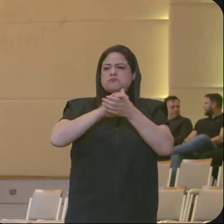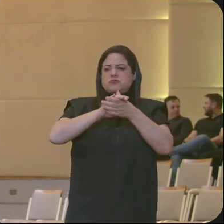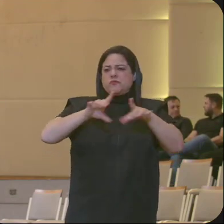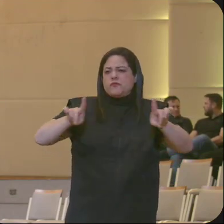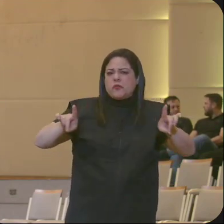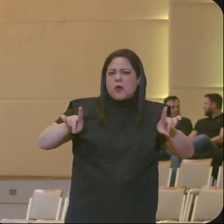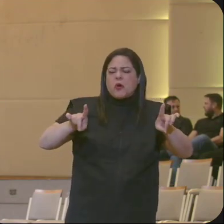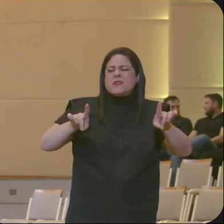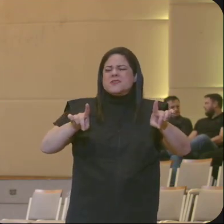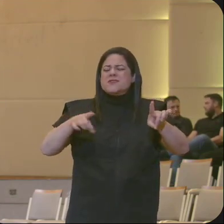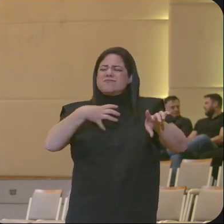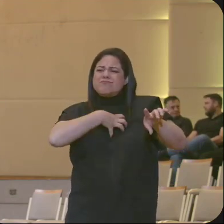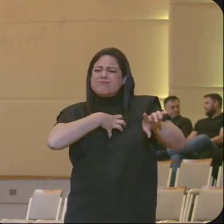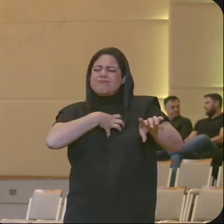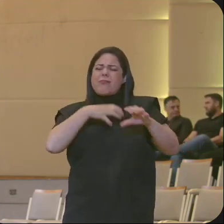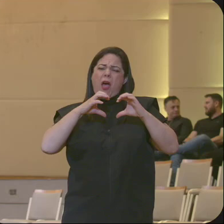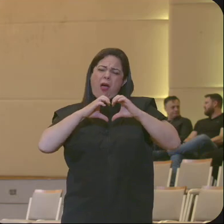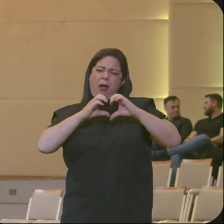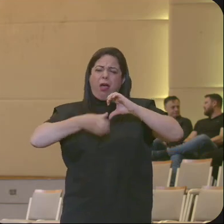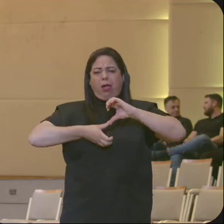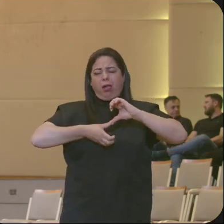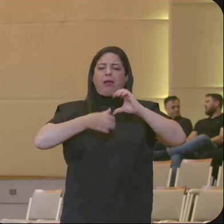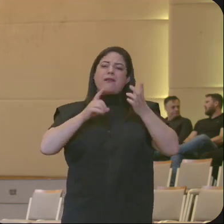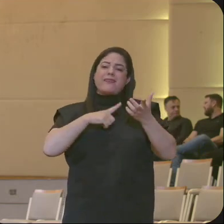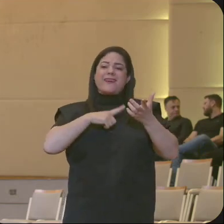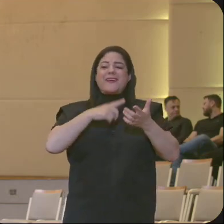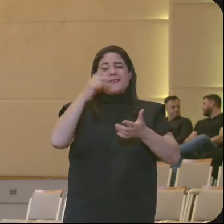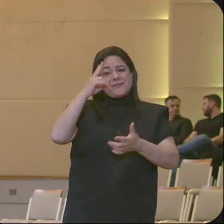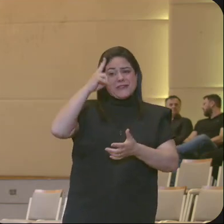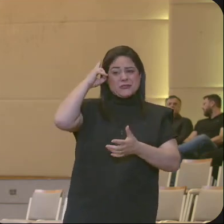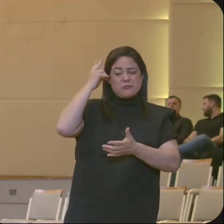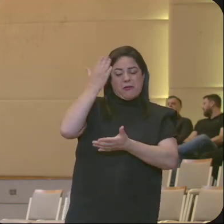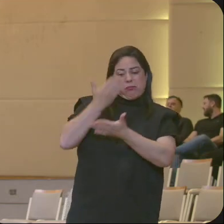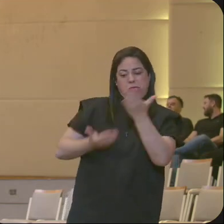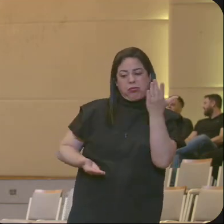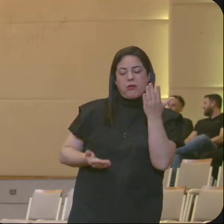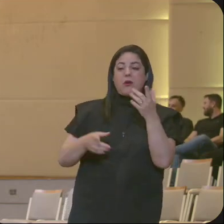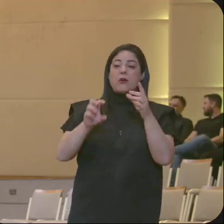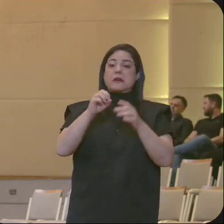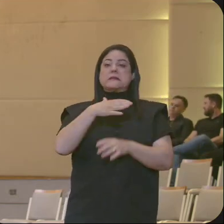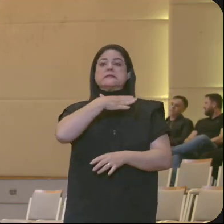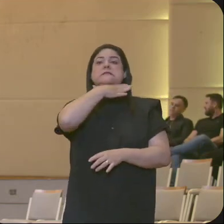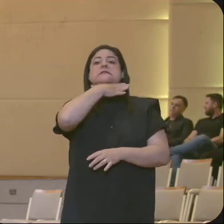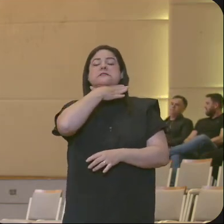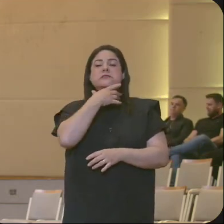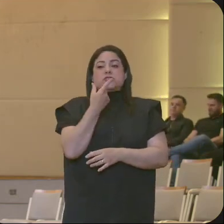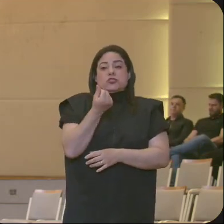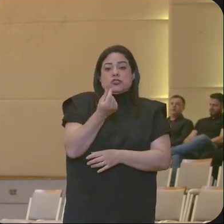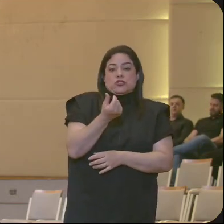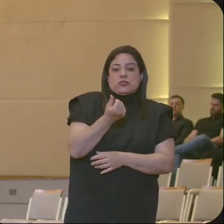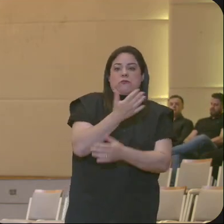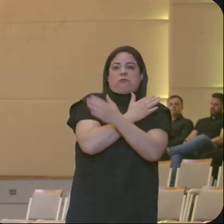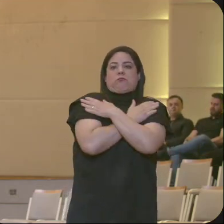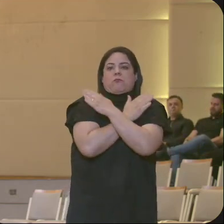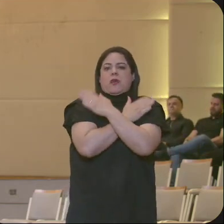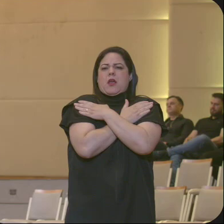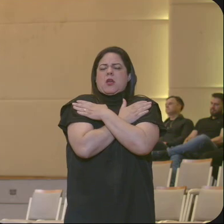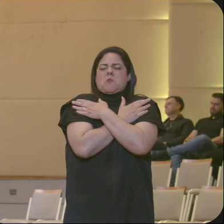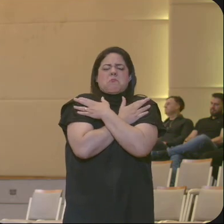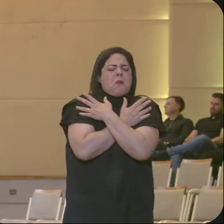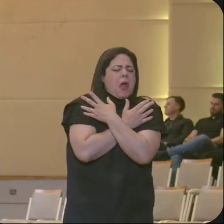uma decepção amorosa, uma reprovação no vestibular, uma falência, um desemprego, fatores